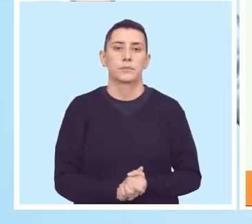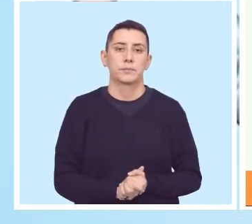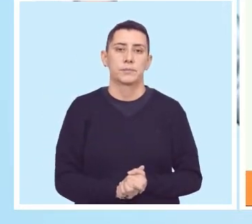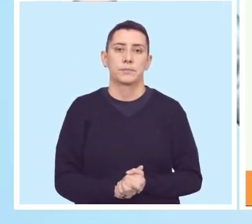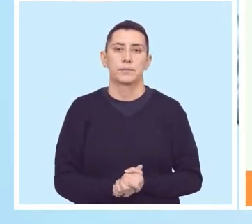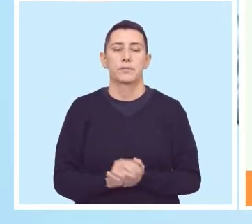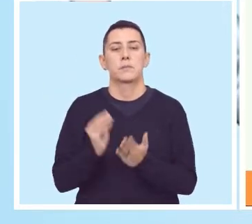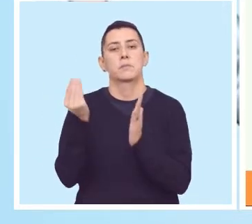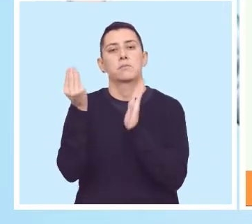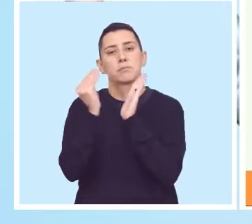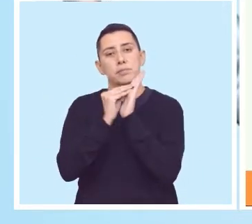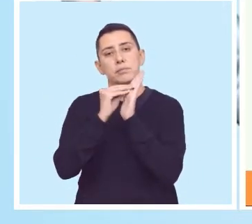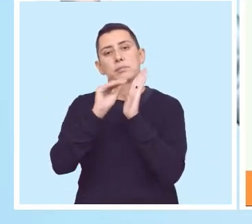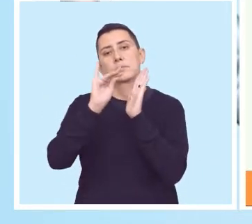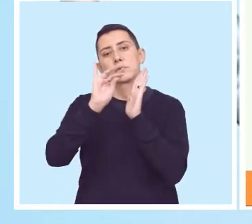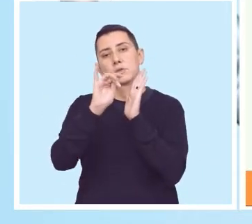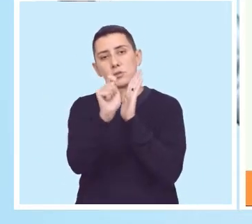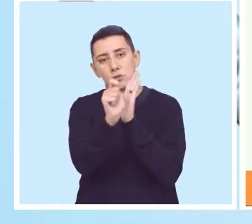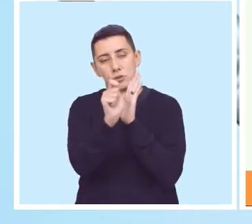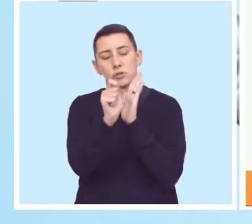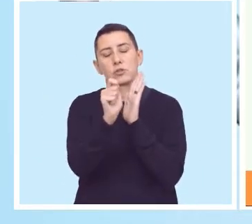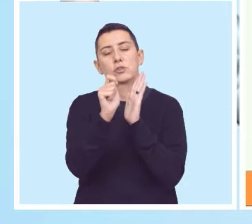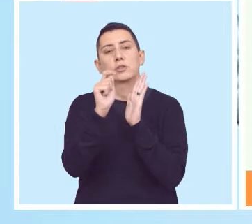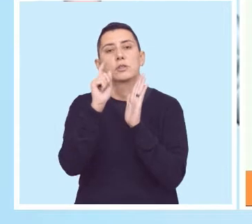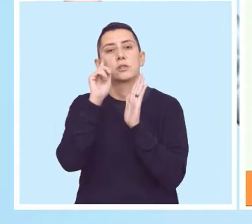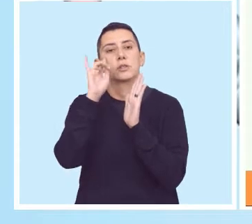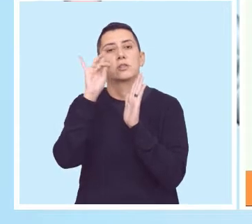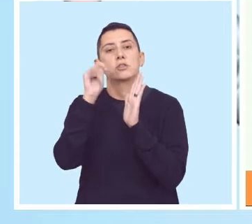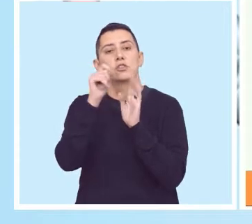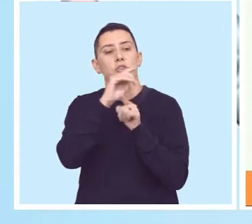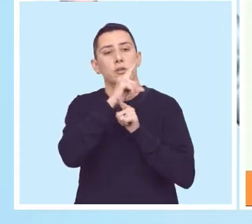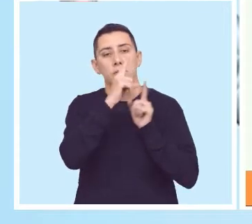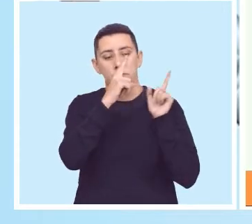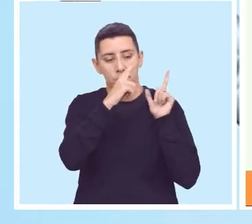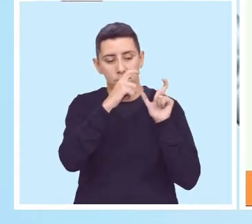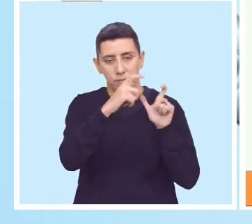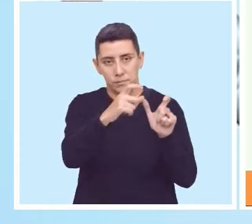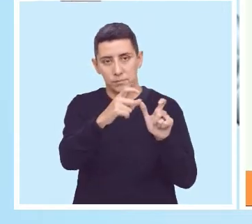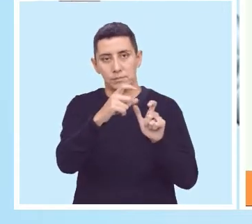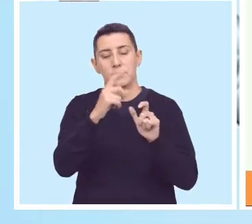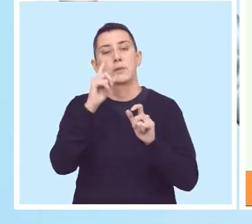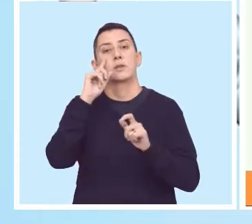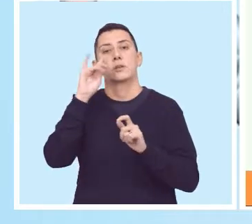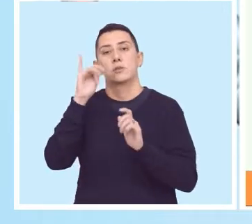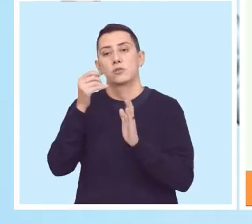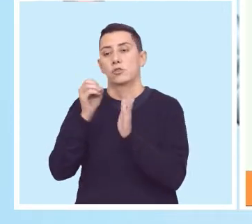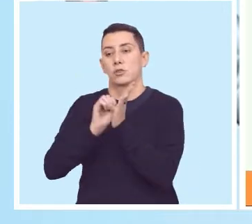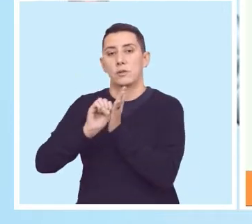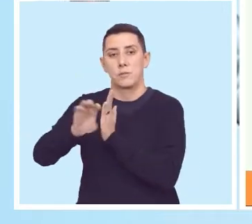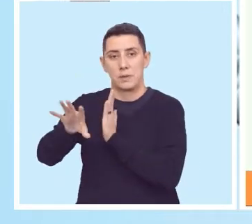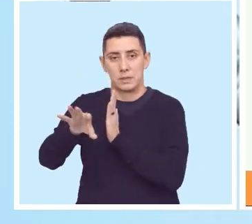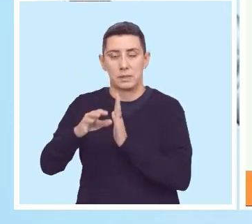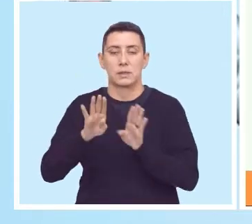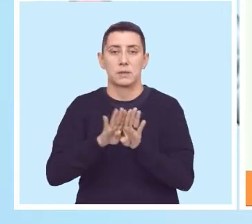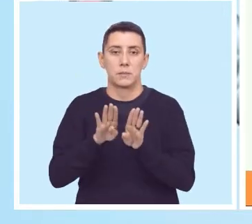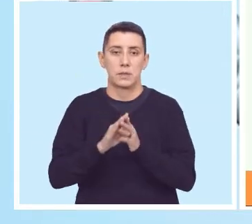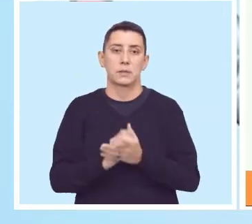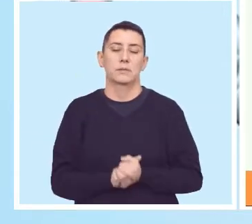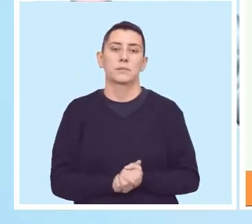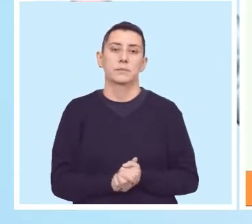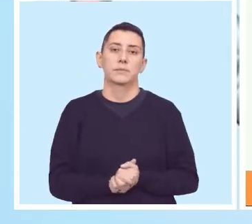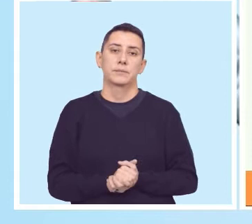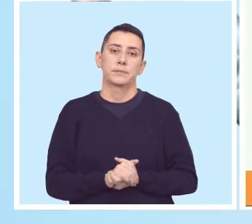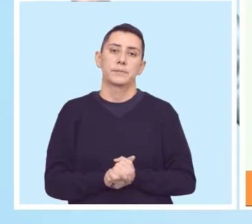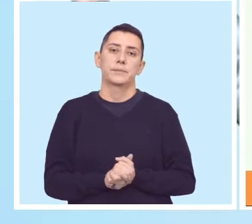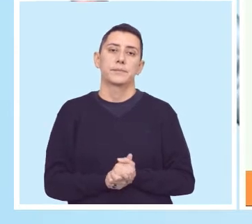ali a data, né, a data de submissão, a data preferencialmente tem que ser a data que foi feita a